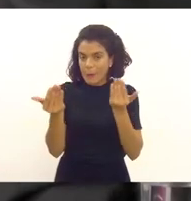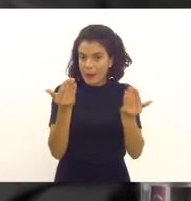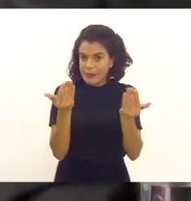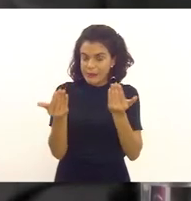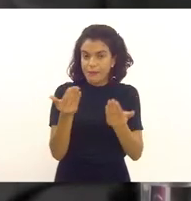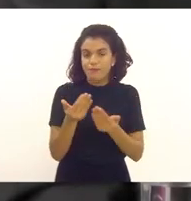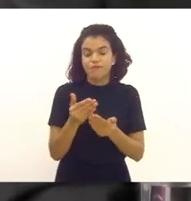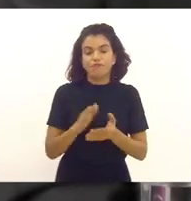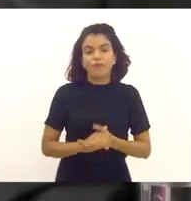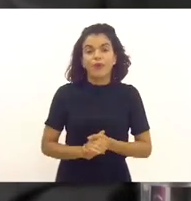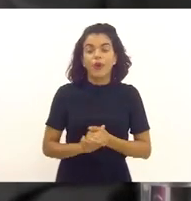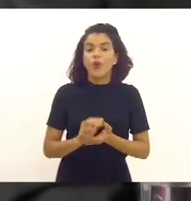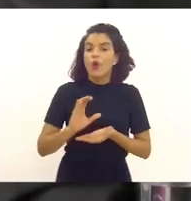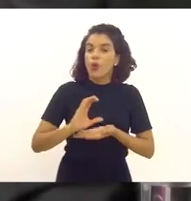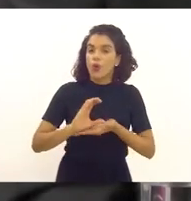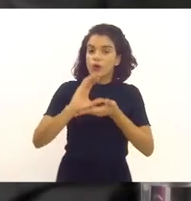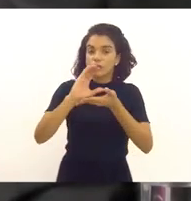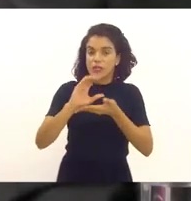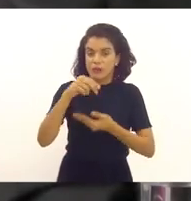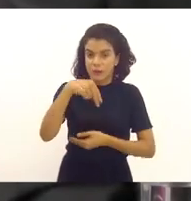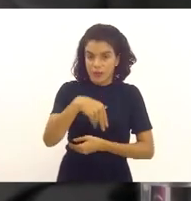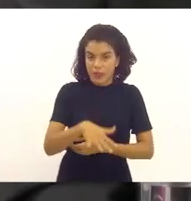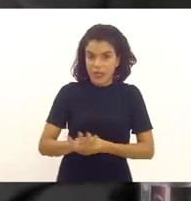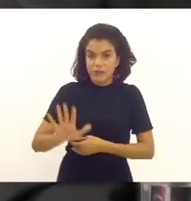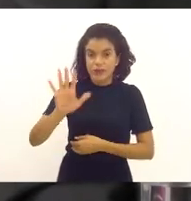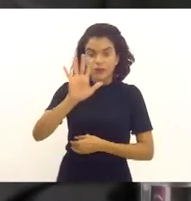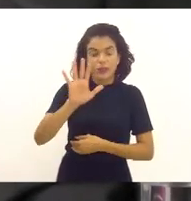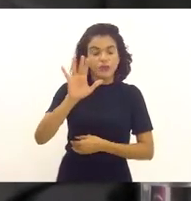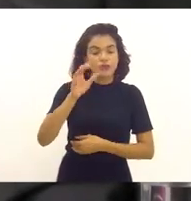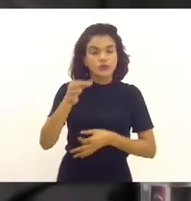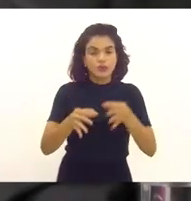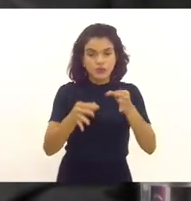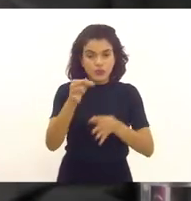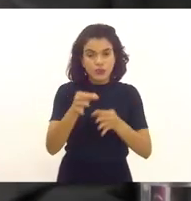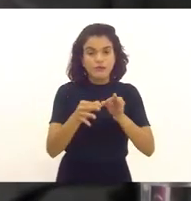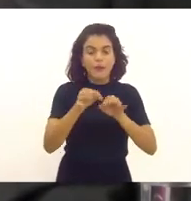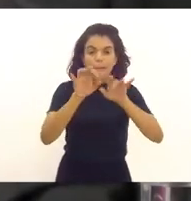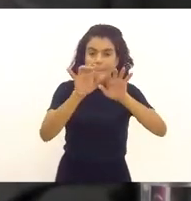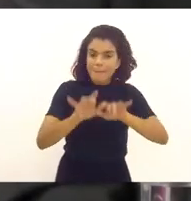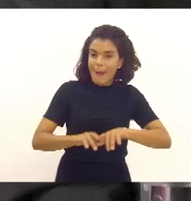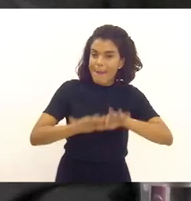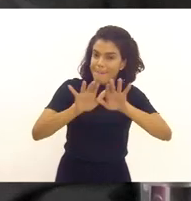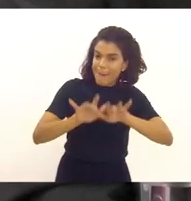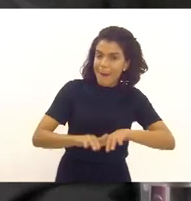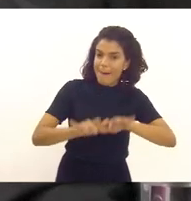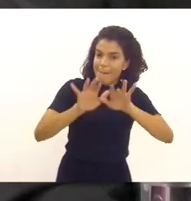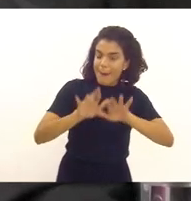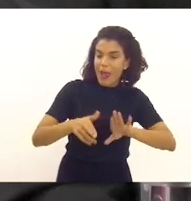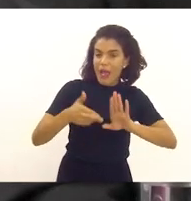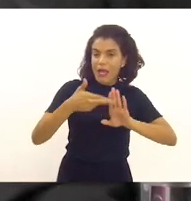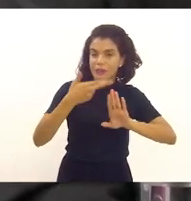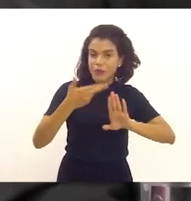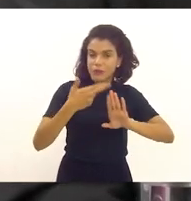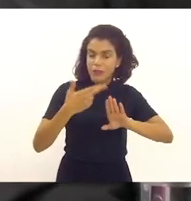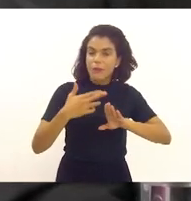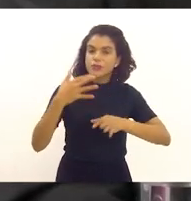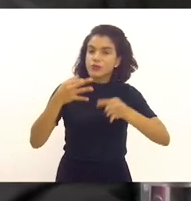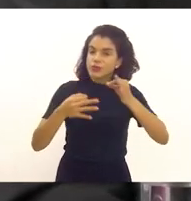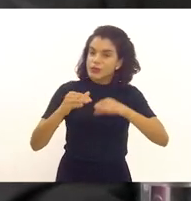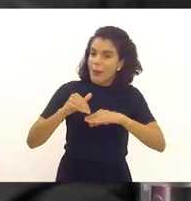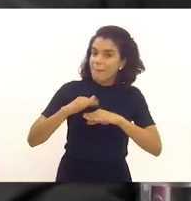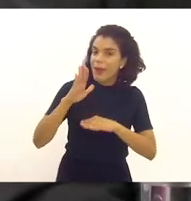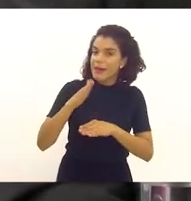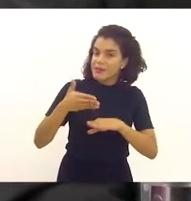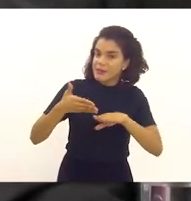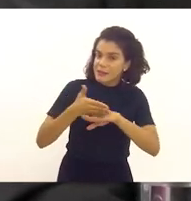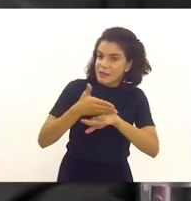o Conselho Nacional de Justiça vem editando resoluções para que a justiça seja mais acessível para que